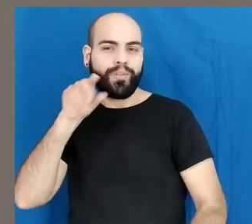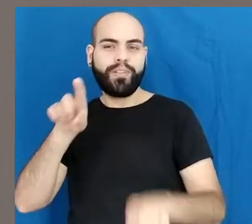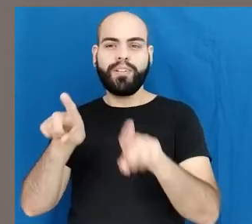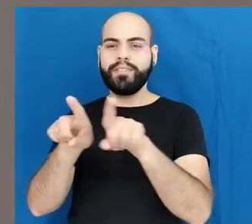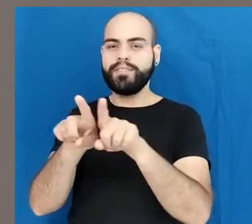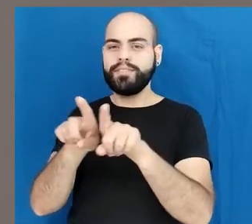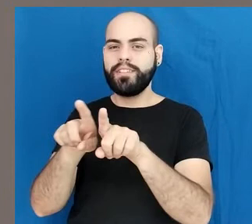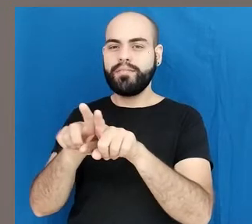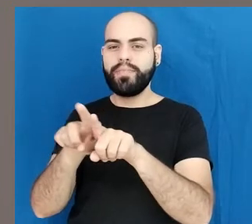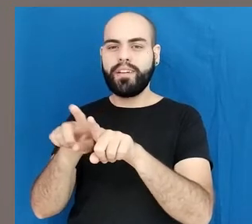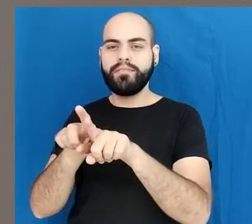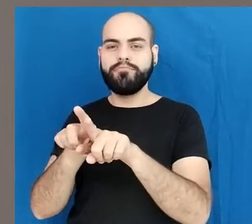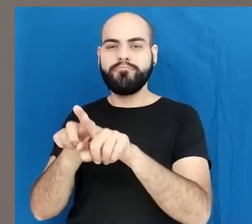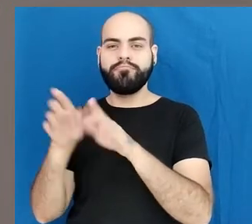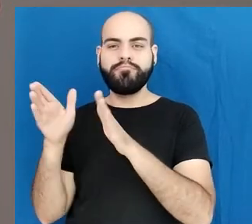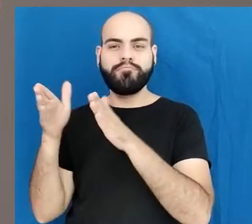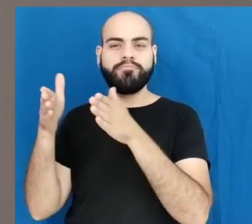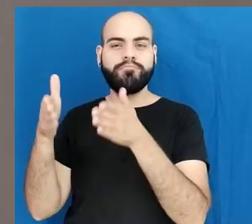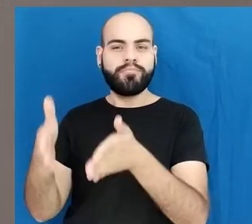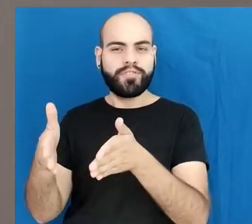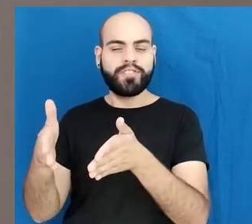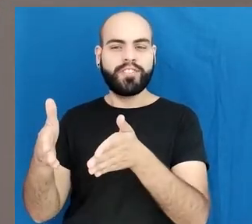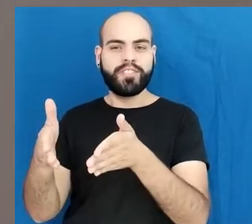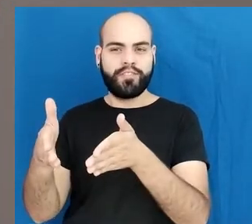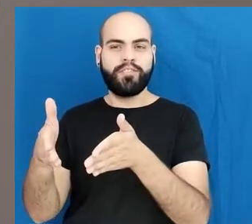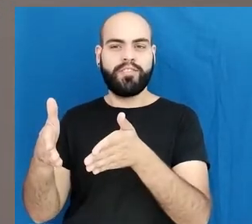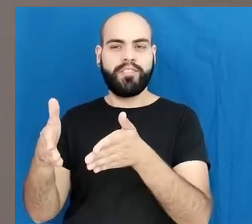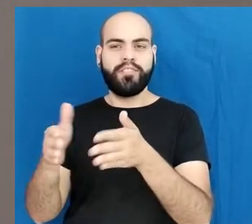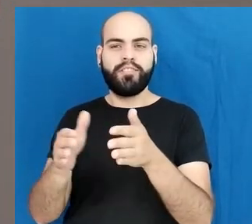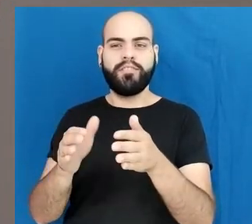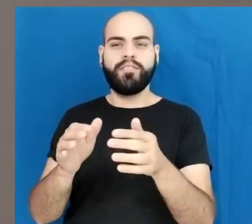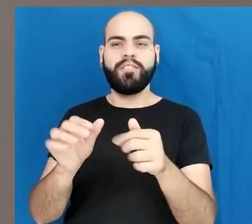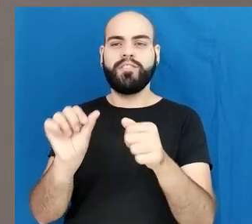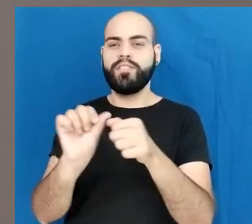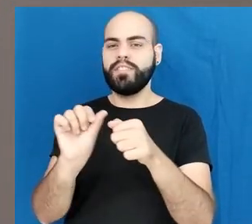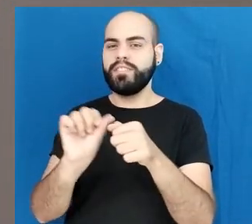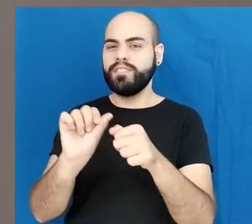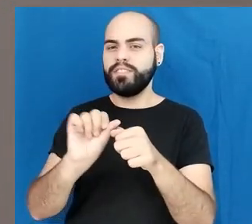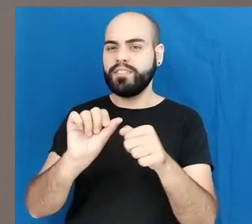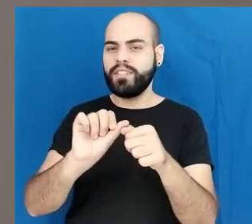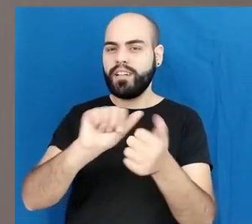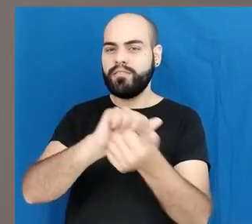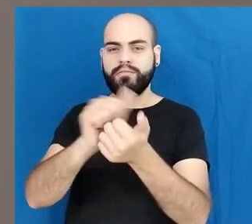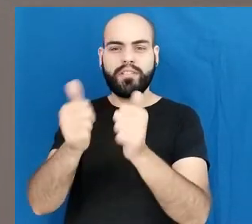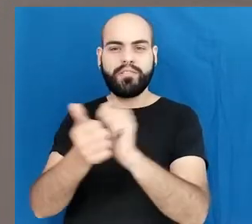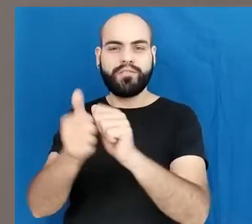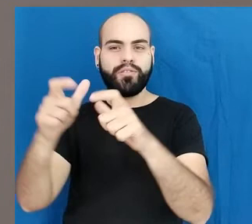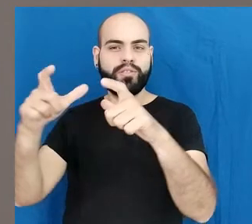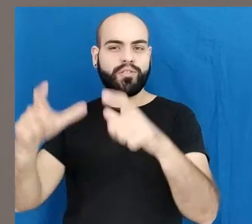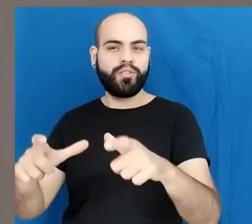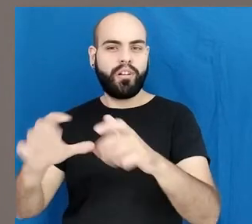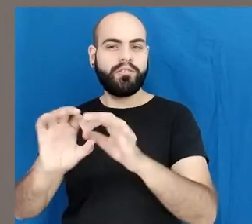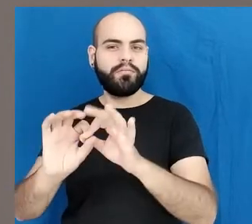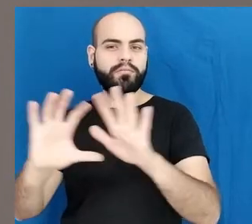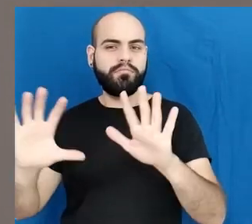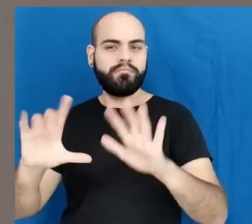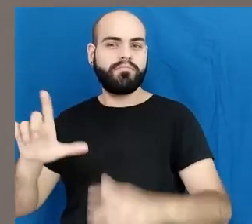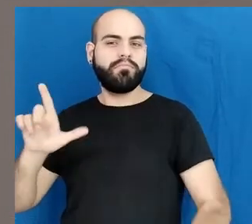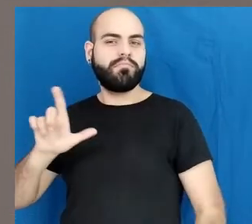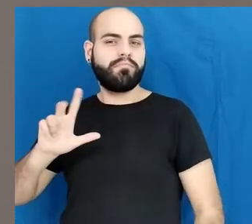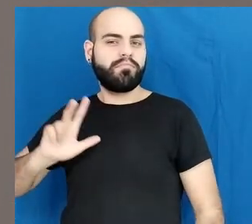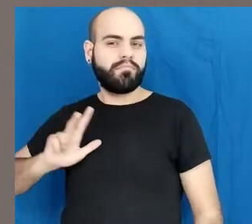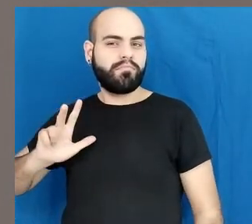alguns funcionários que vieram para cá e aí assumiram o espaço, e o espaço se